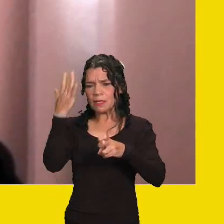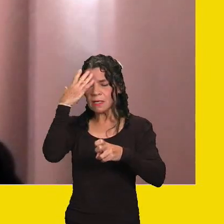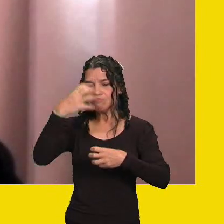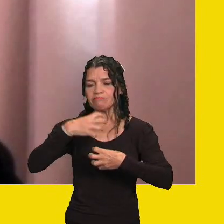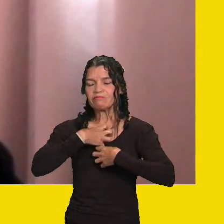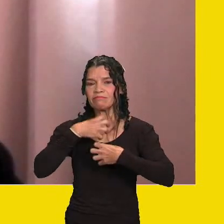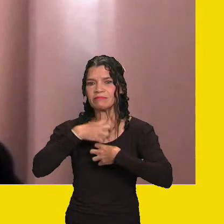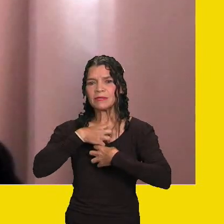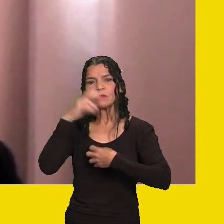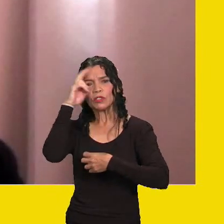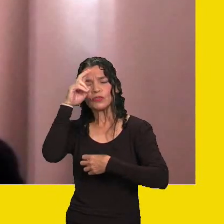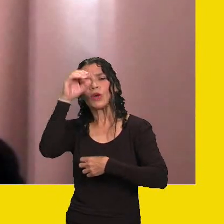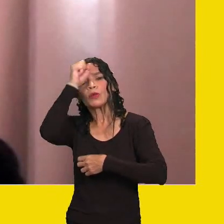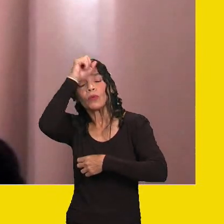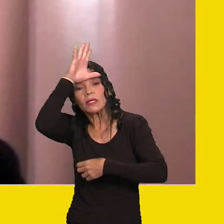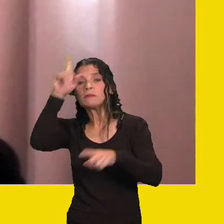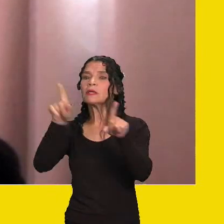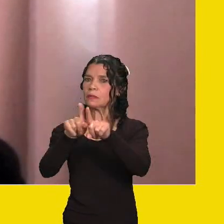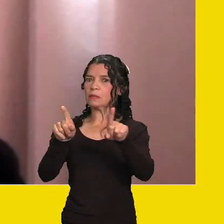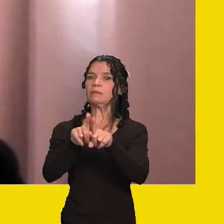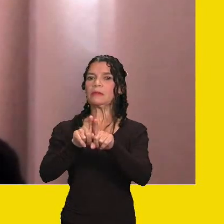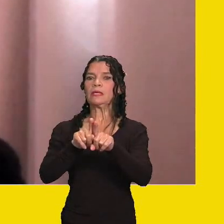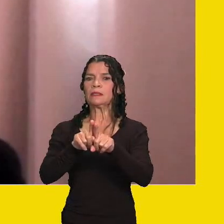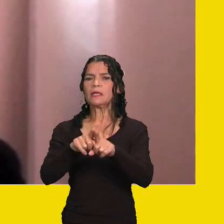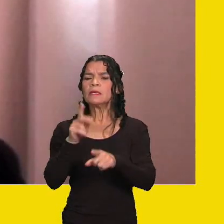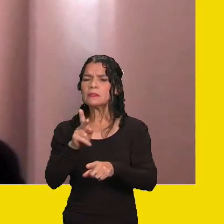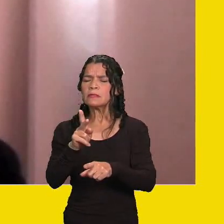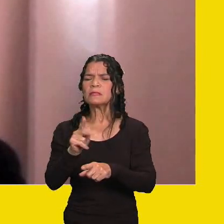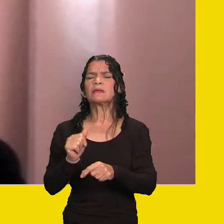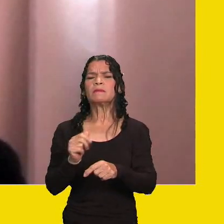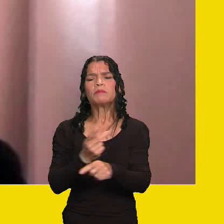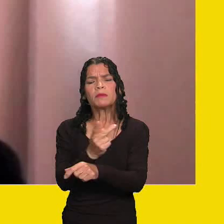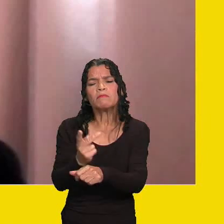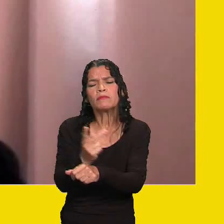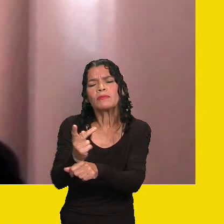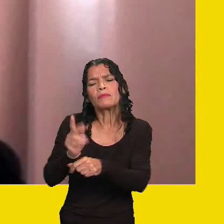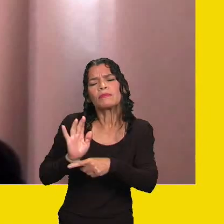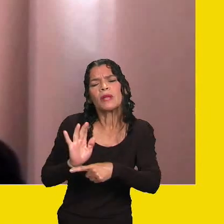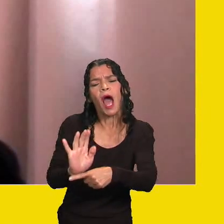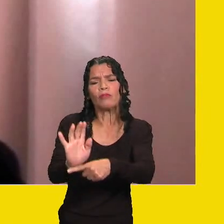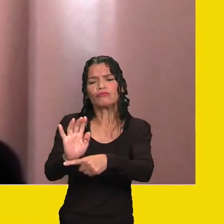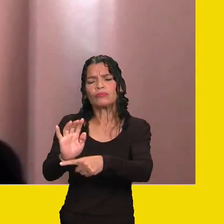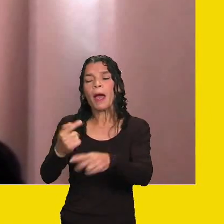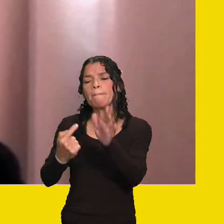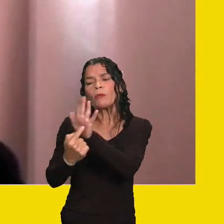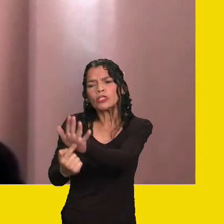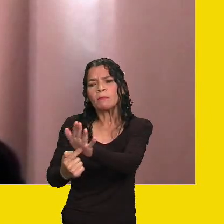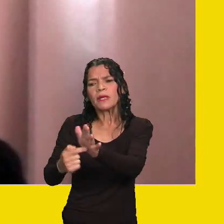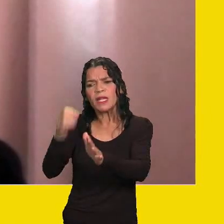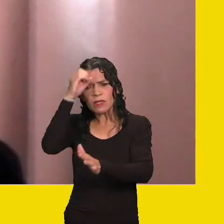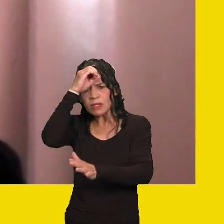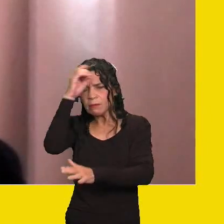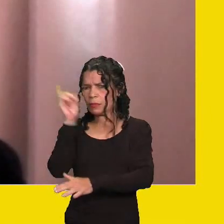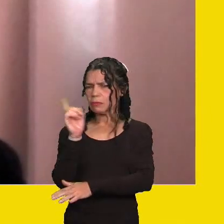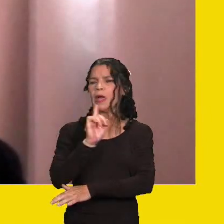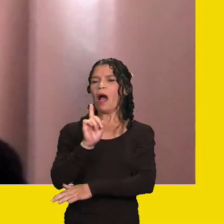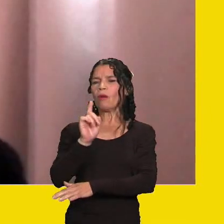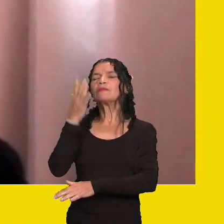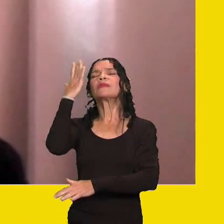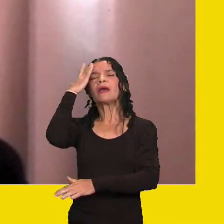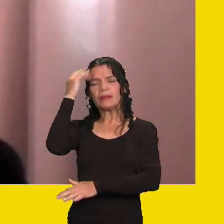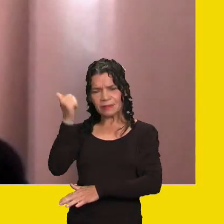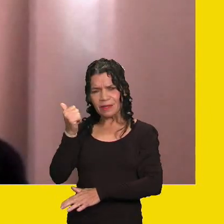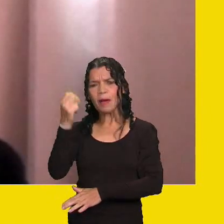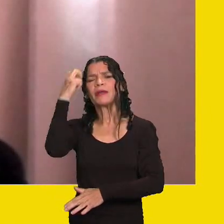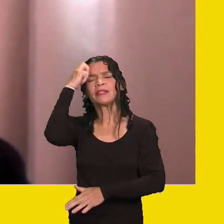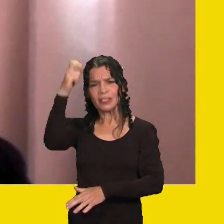muito conhecimento com ele. Sempre procuro deixar claro que eu não sei nada, eu não sei tudo, na verdade, né? Que eu não tenho todo